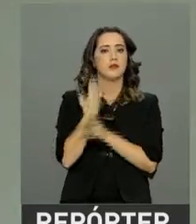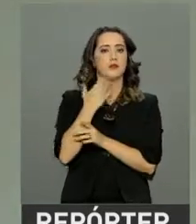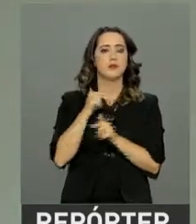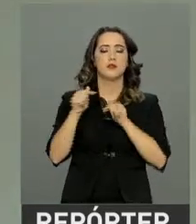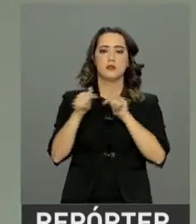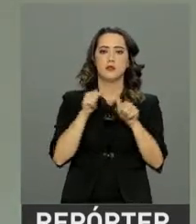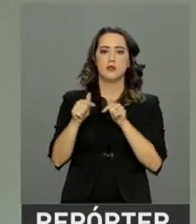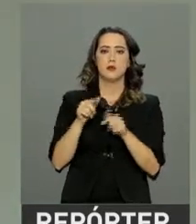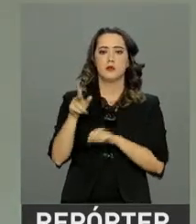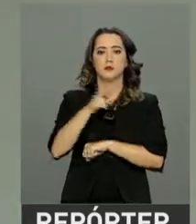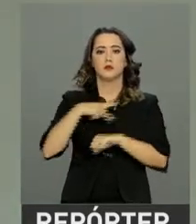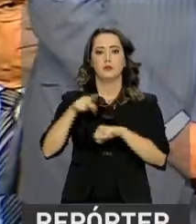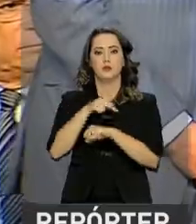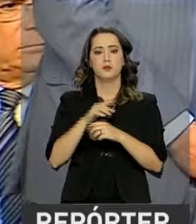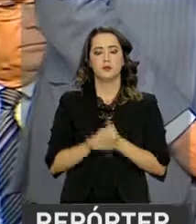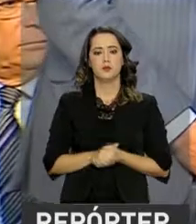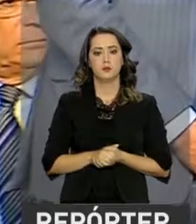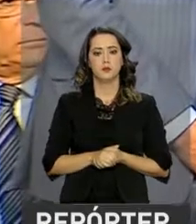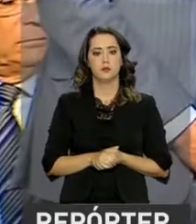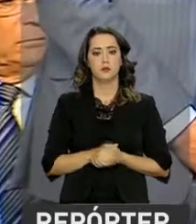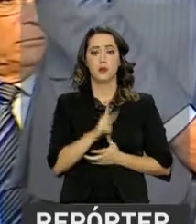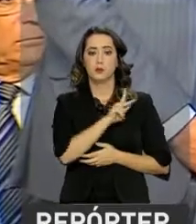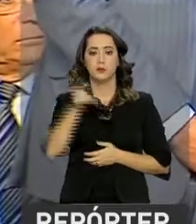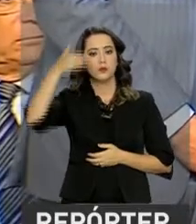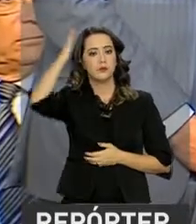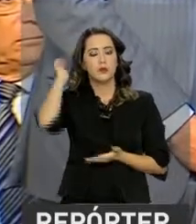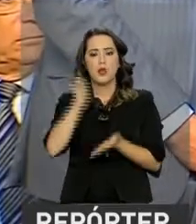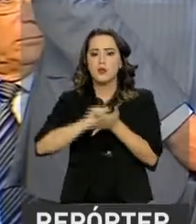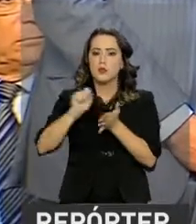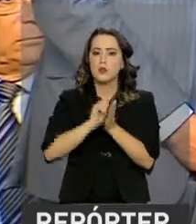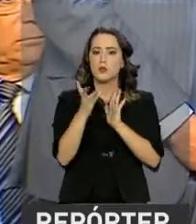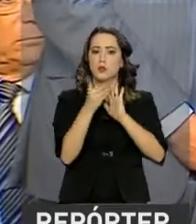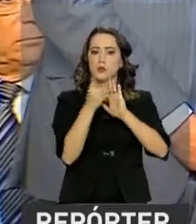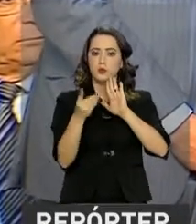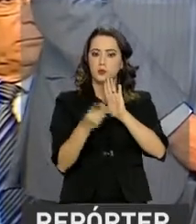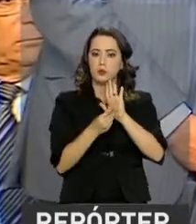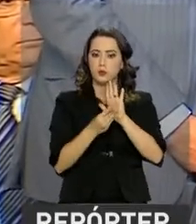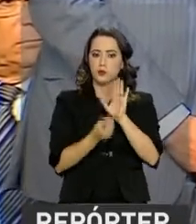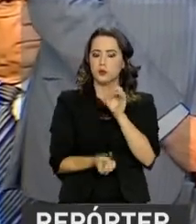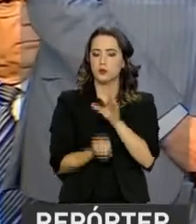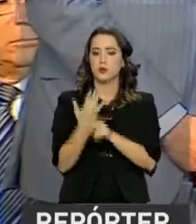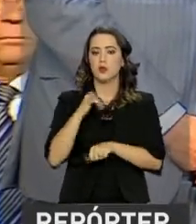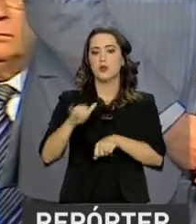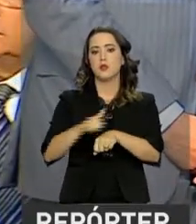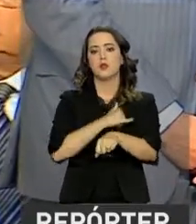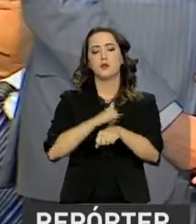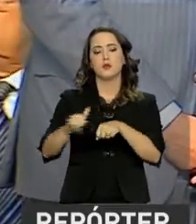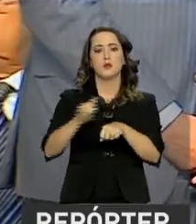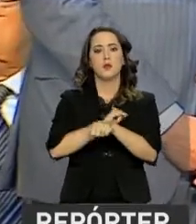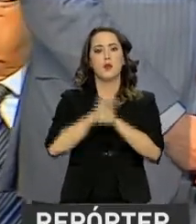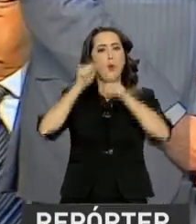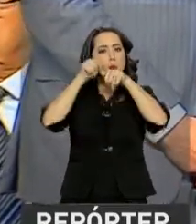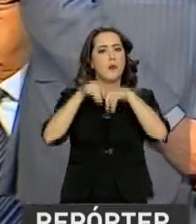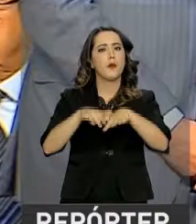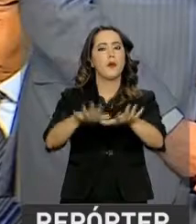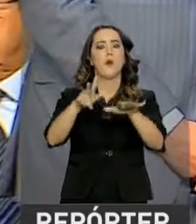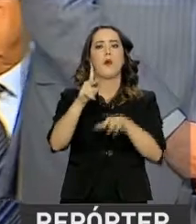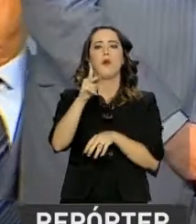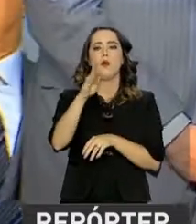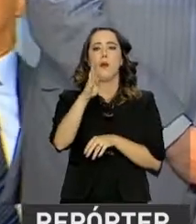empregos no país michel temer assinou um decreto que cria a estratégia nacional de disseminação do bim